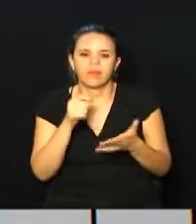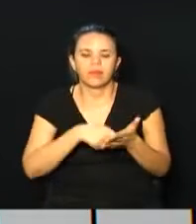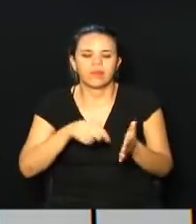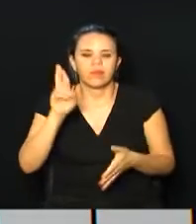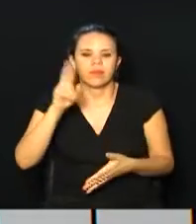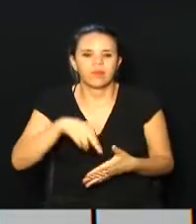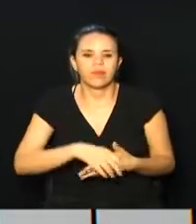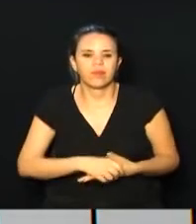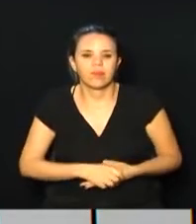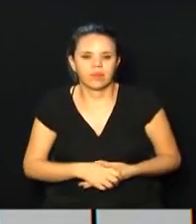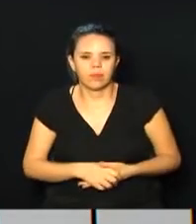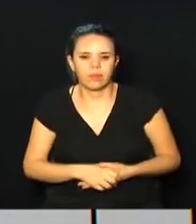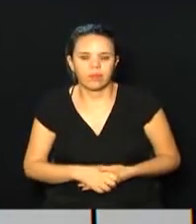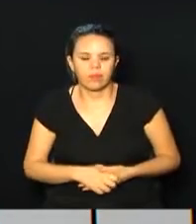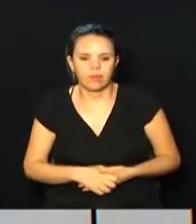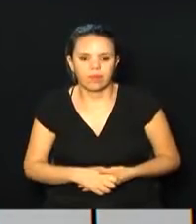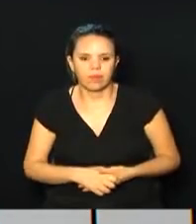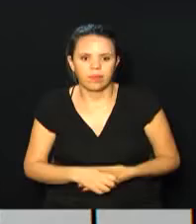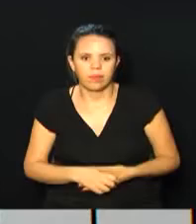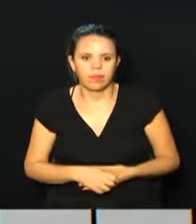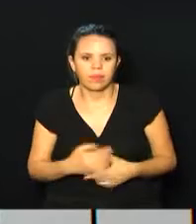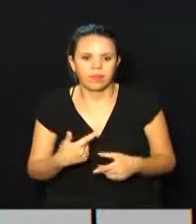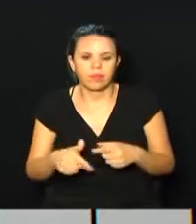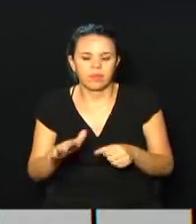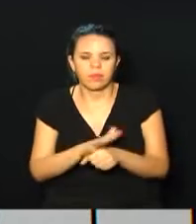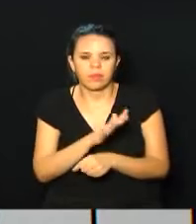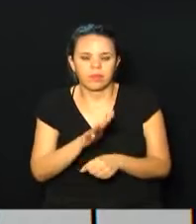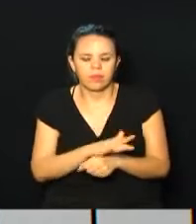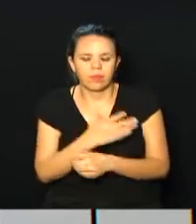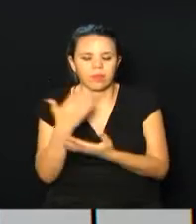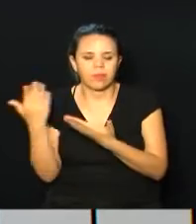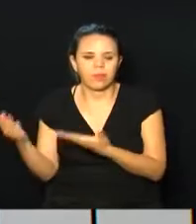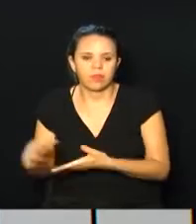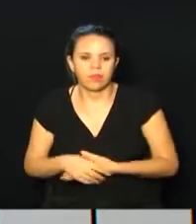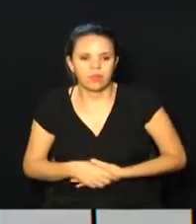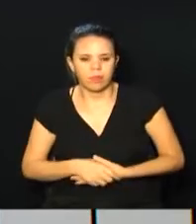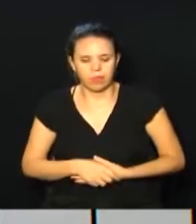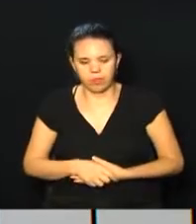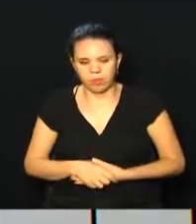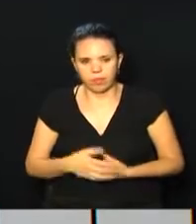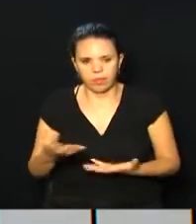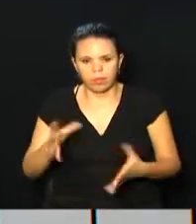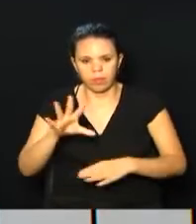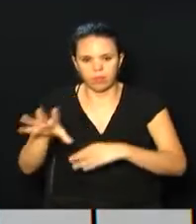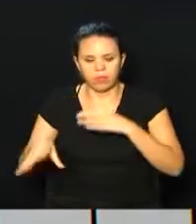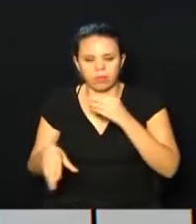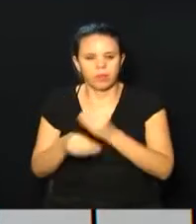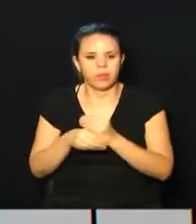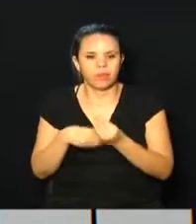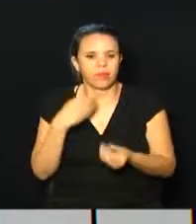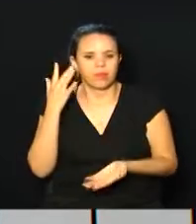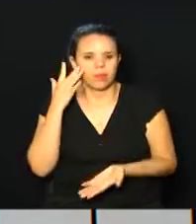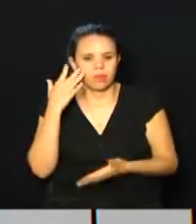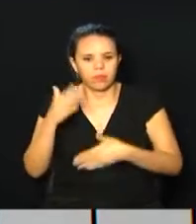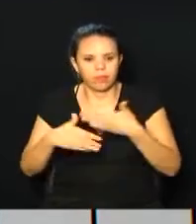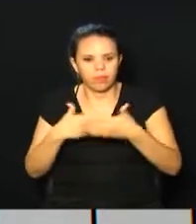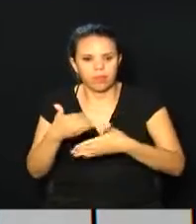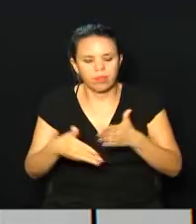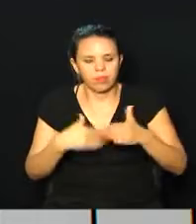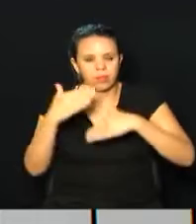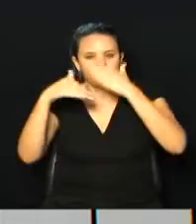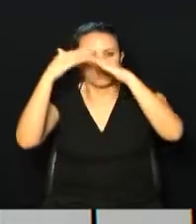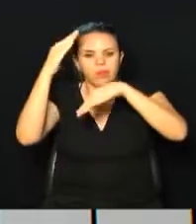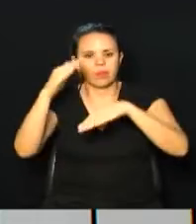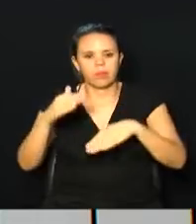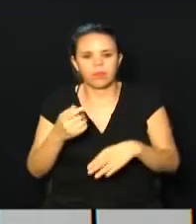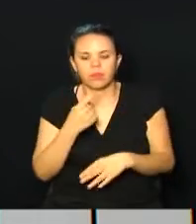razões dessas inundações, enchentes. Eu queria complementar um pouco. Eu acho que o processo de desenvolvimento